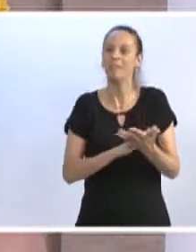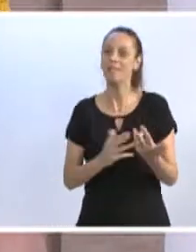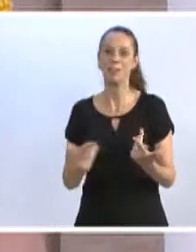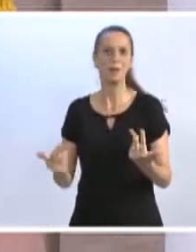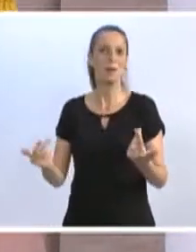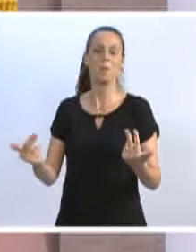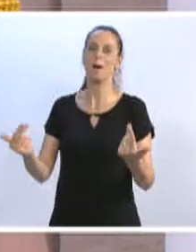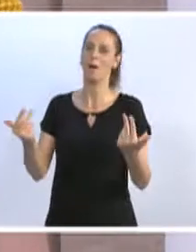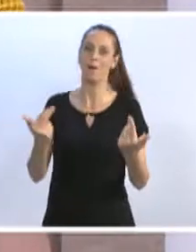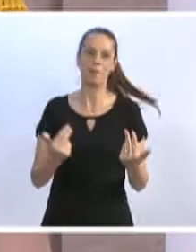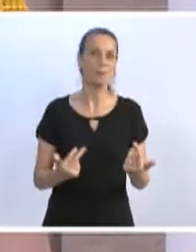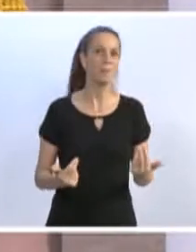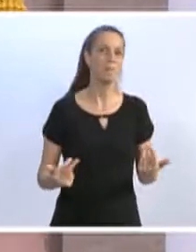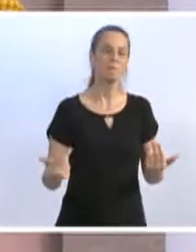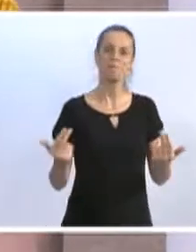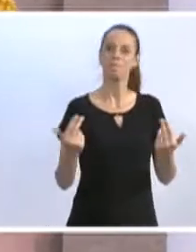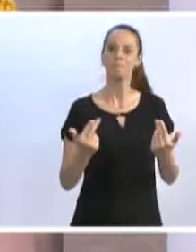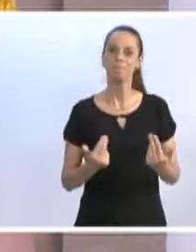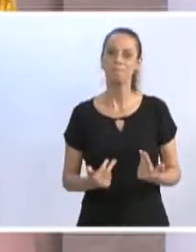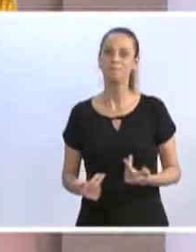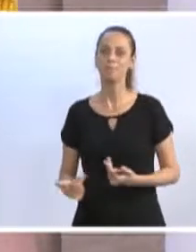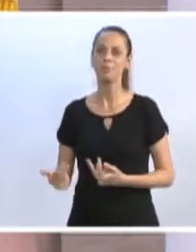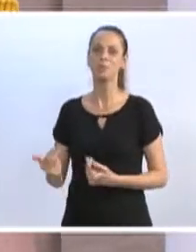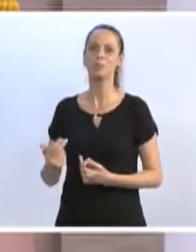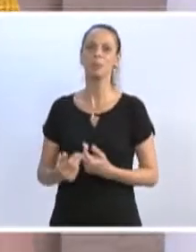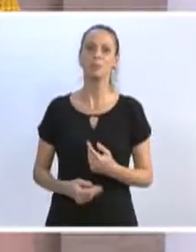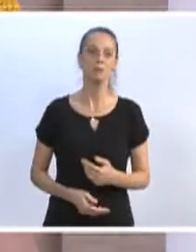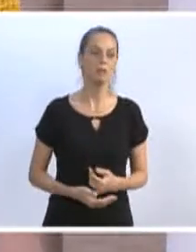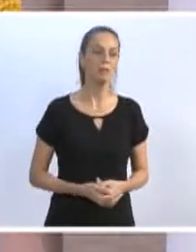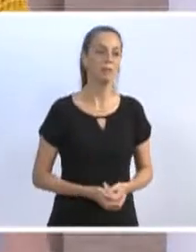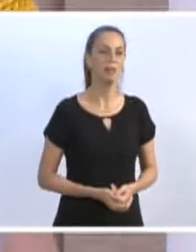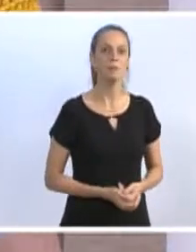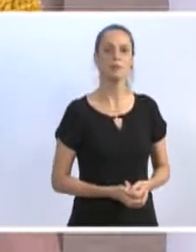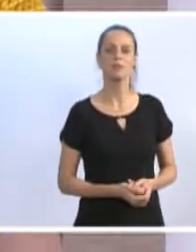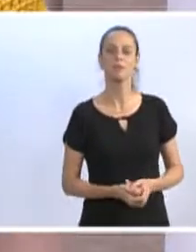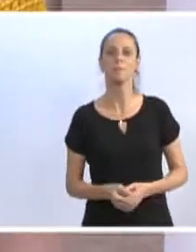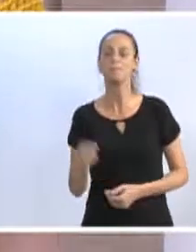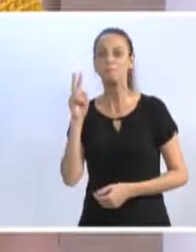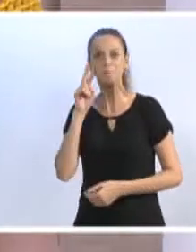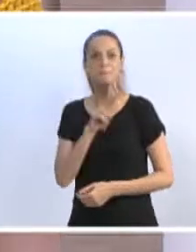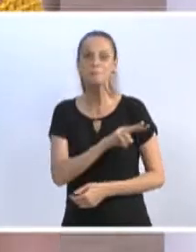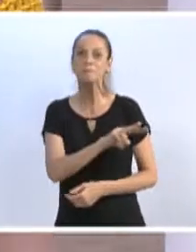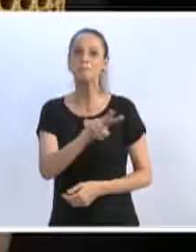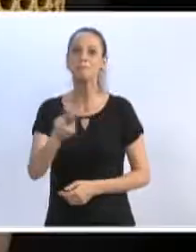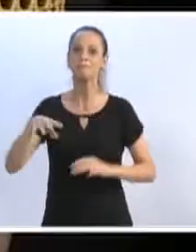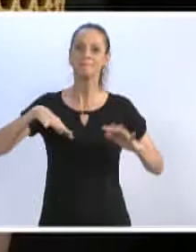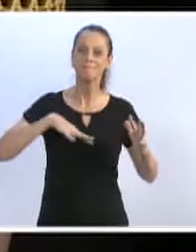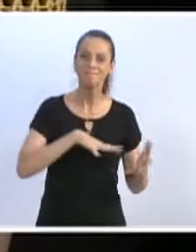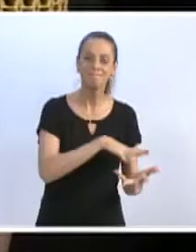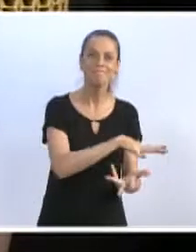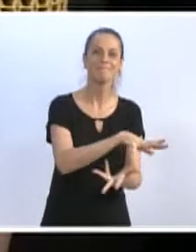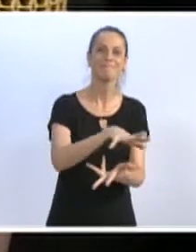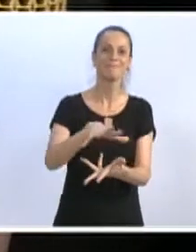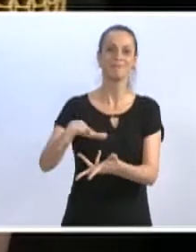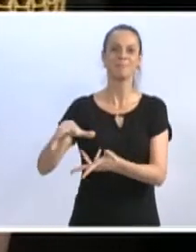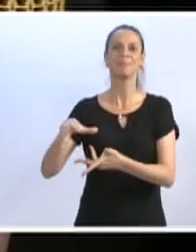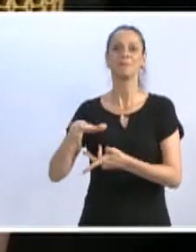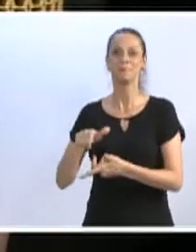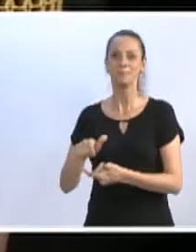Tudo se faz ao seu olhar. Todo o universo